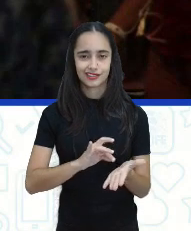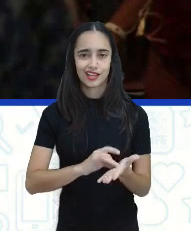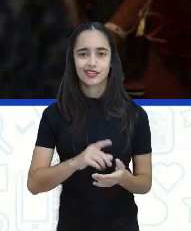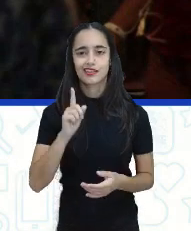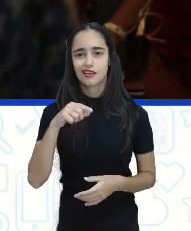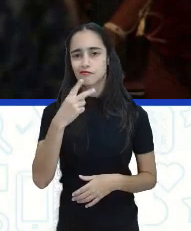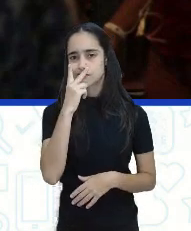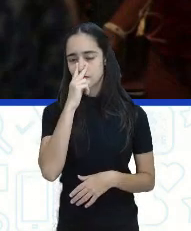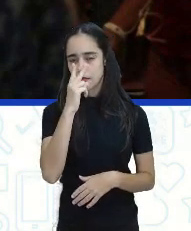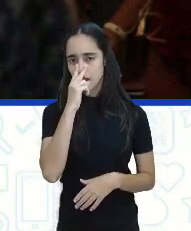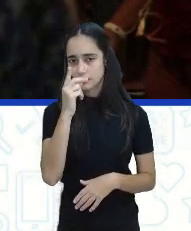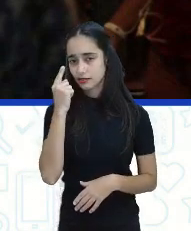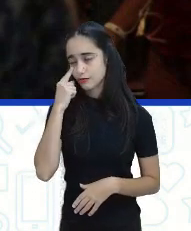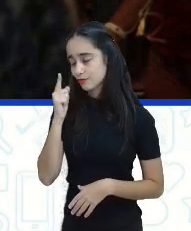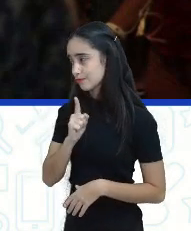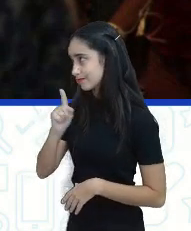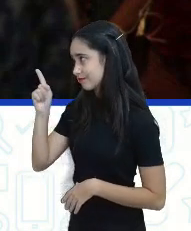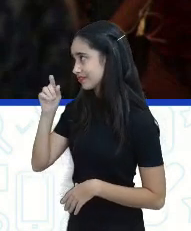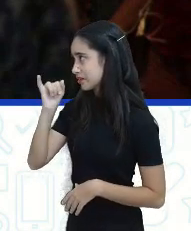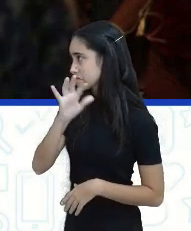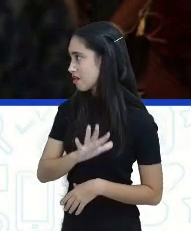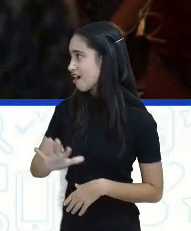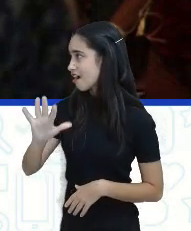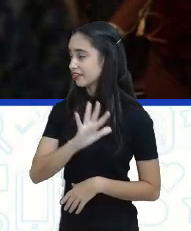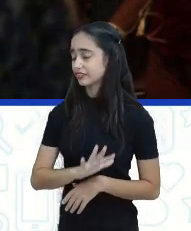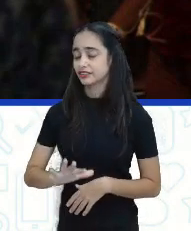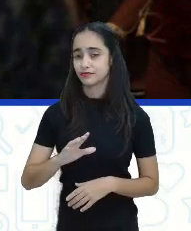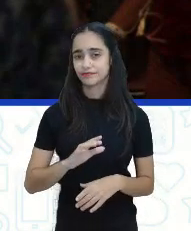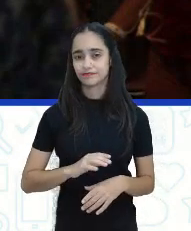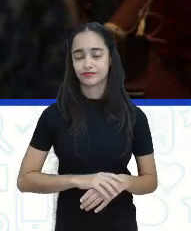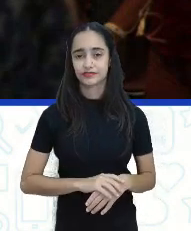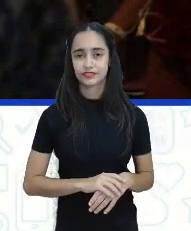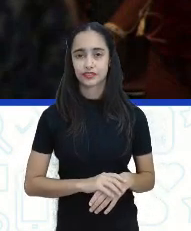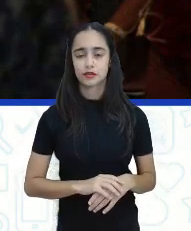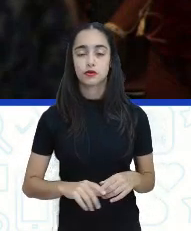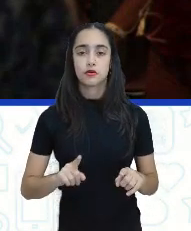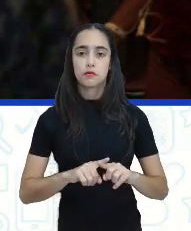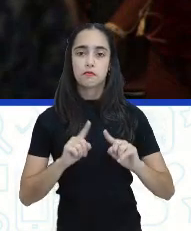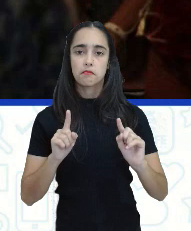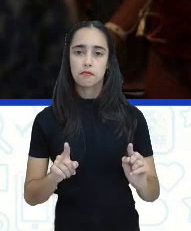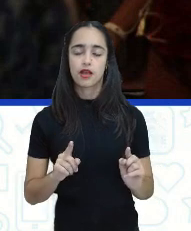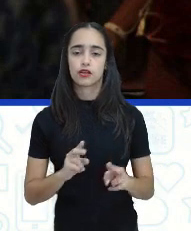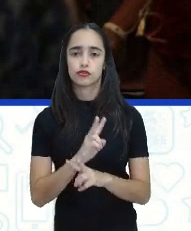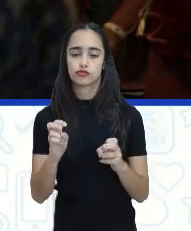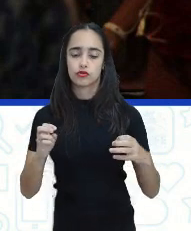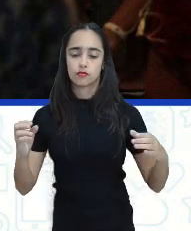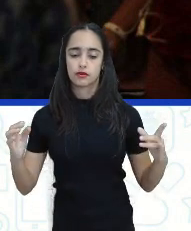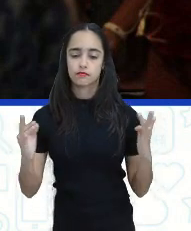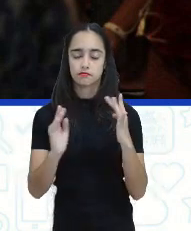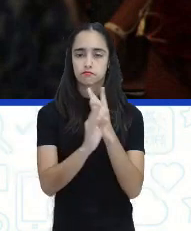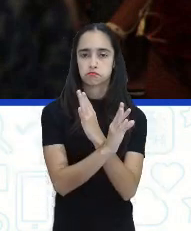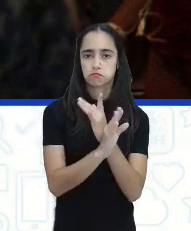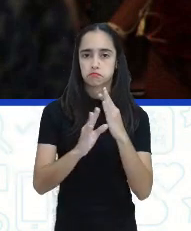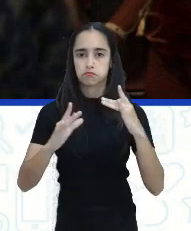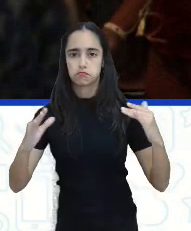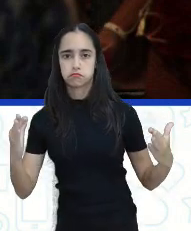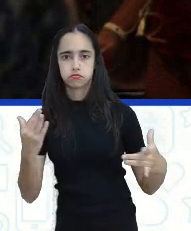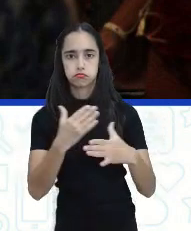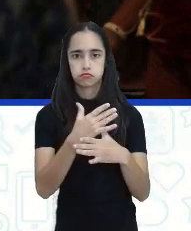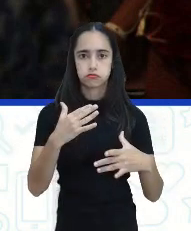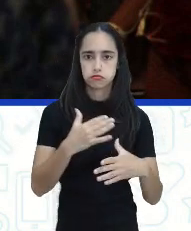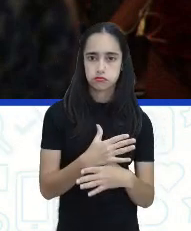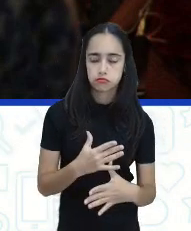com essa, né? Então a gente não está fugindo, mas a questão da mobilidade perpassa também por essa situação de